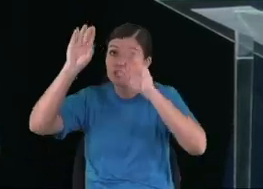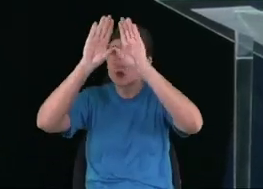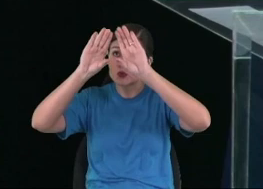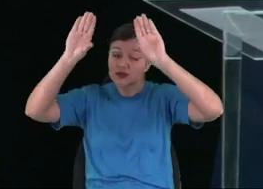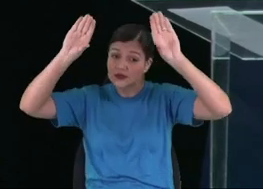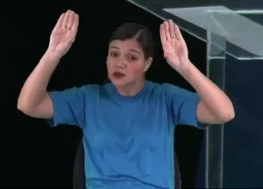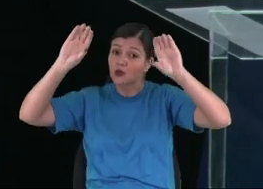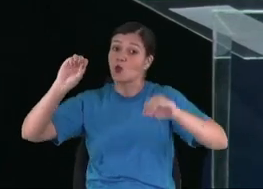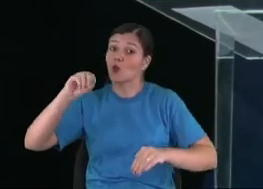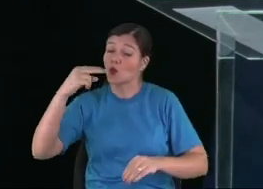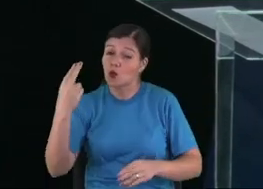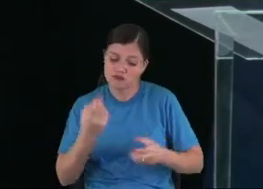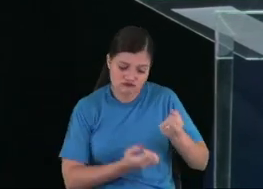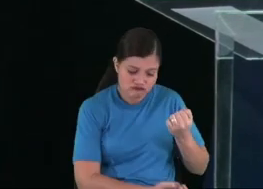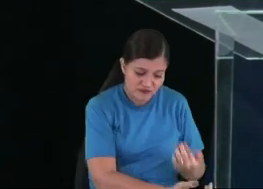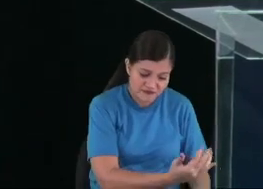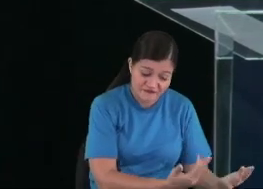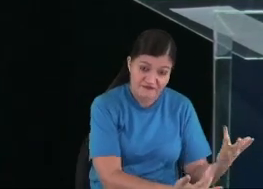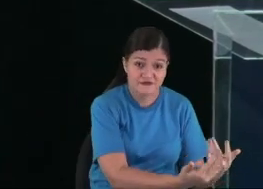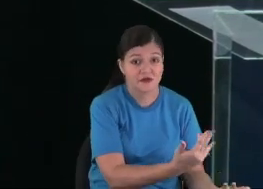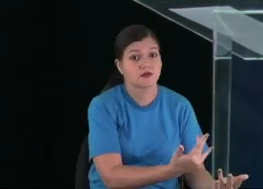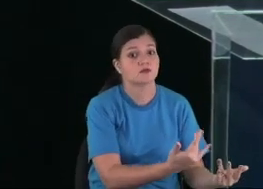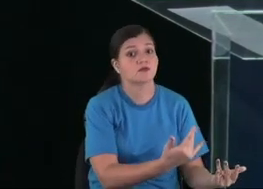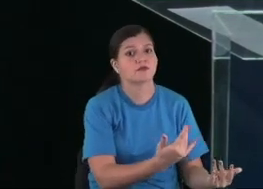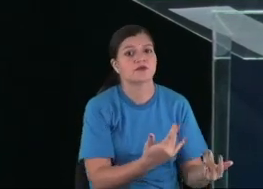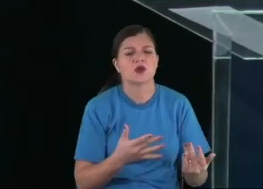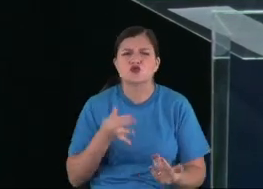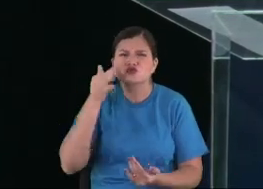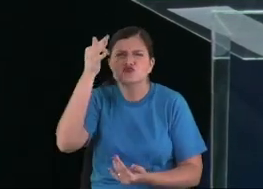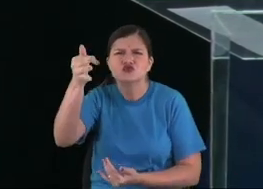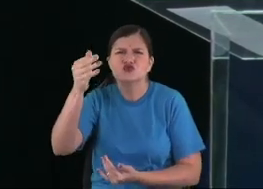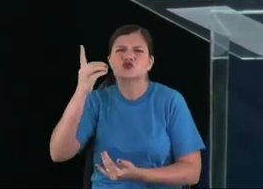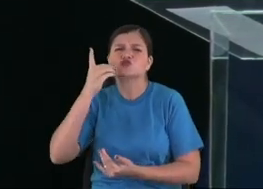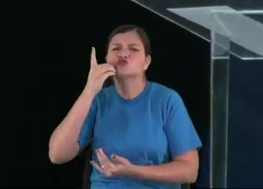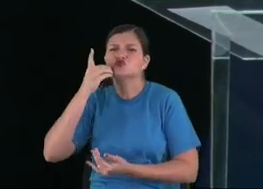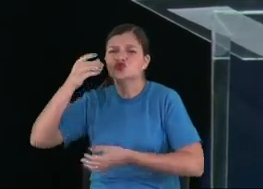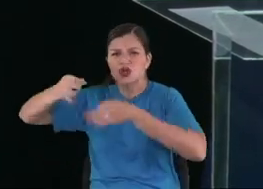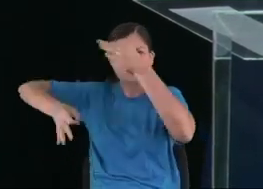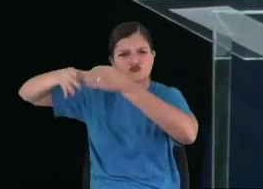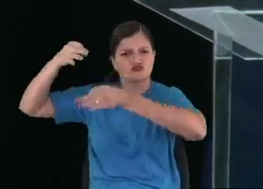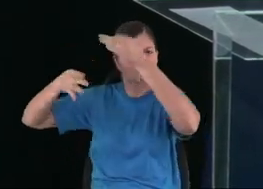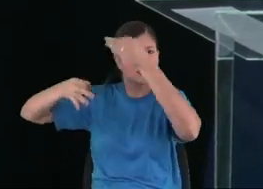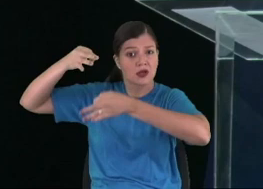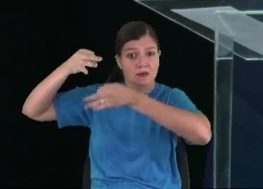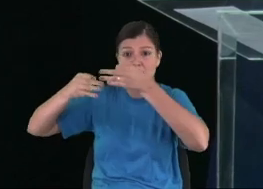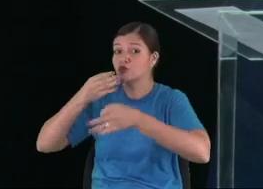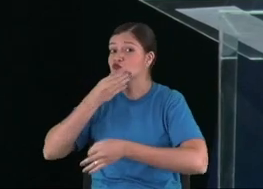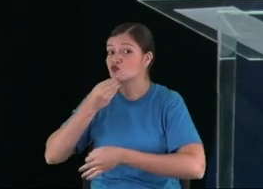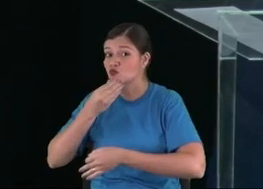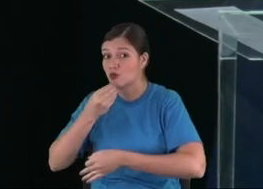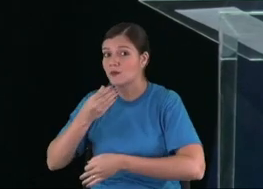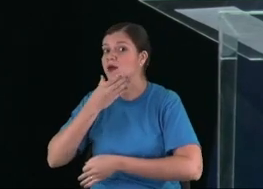do julgamento, o homem, o pai, vai responder pela família.